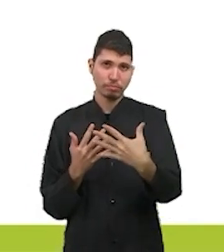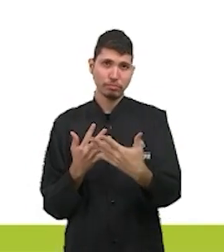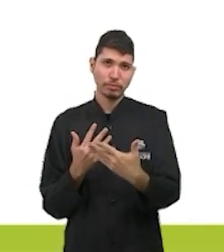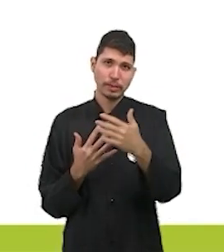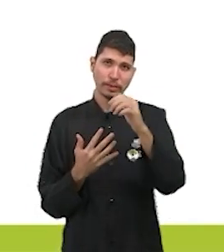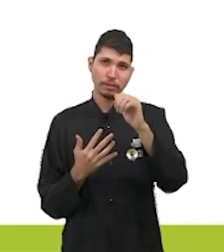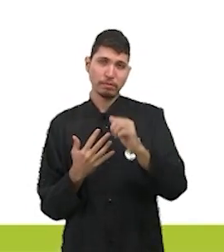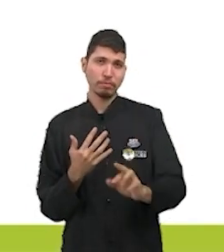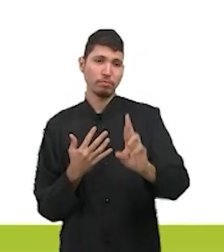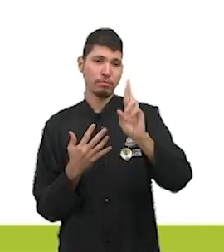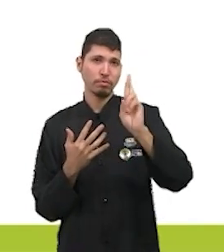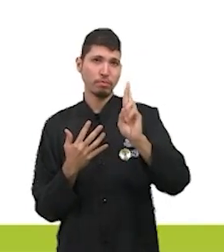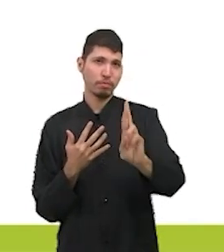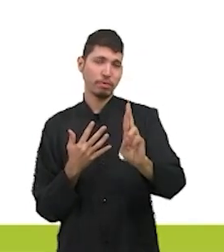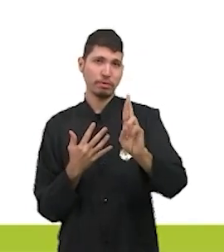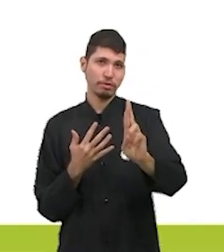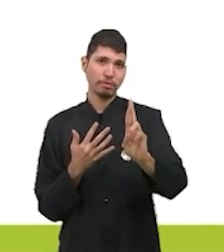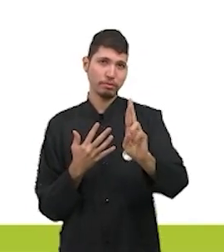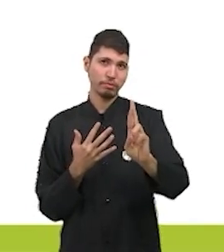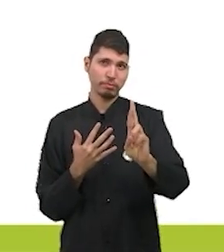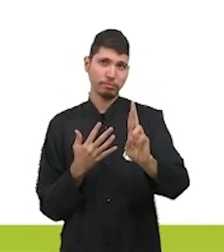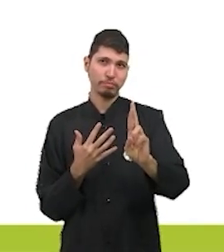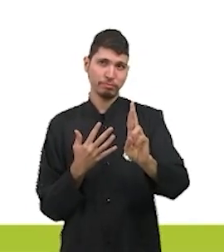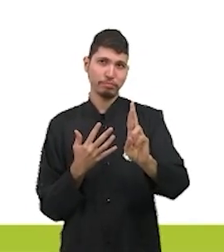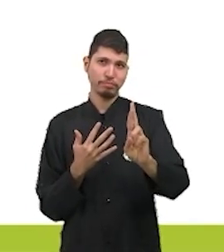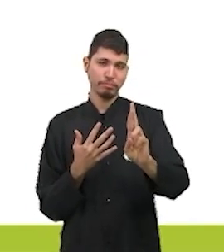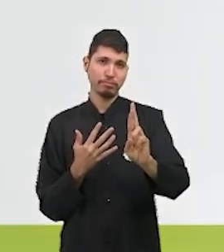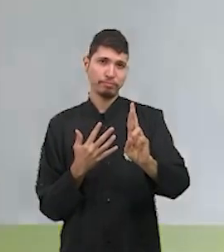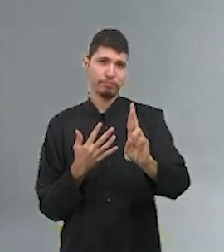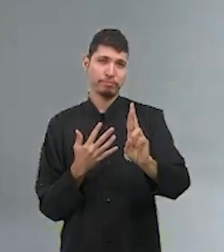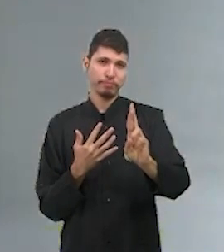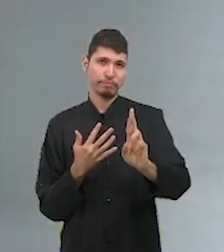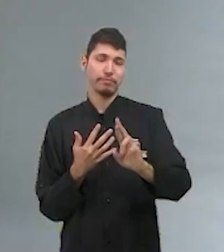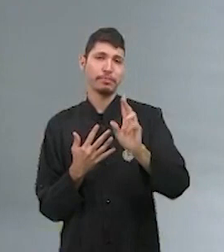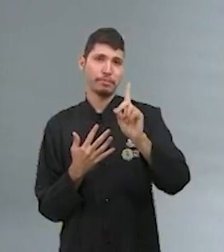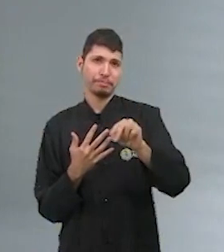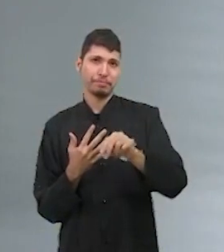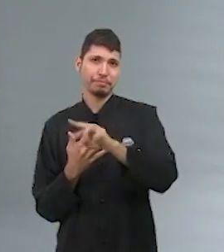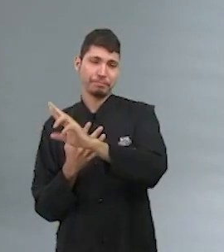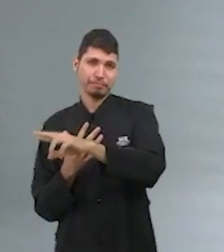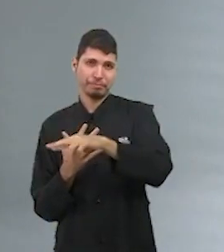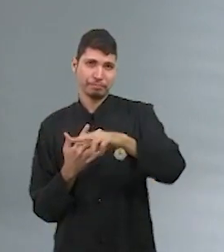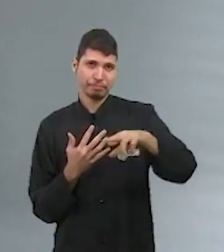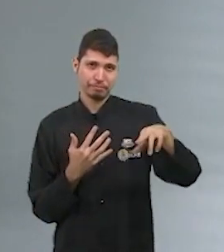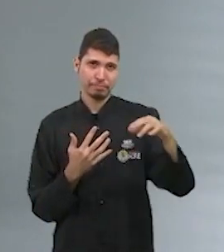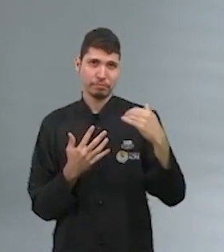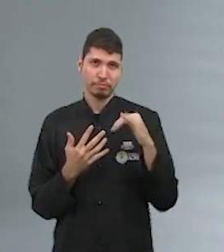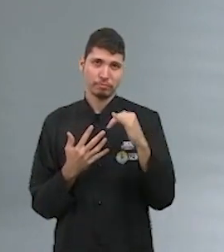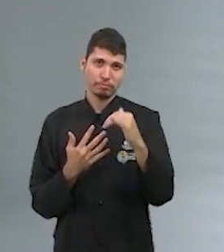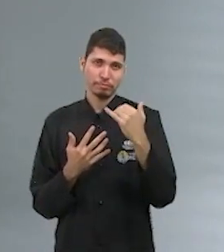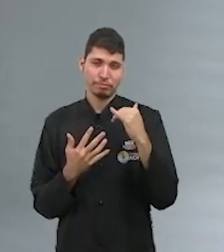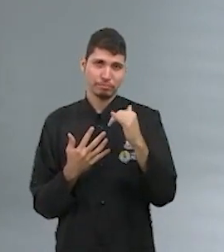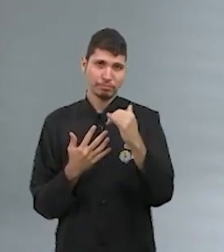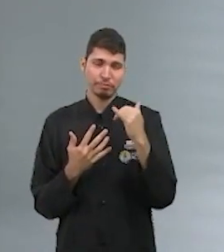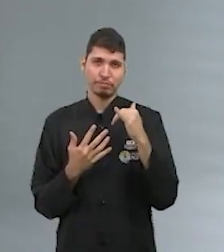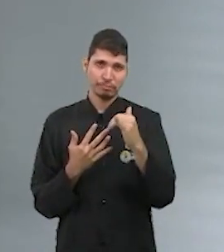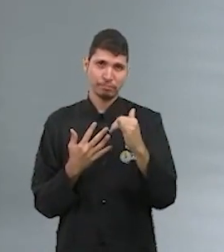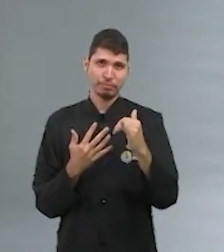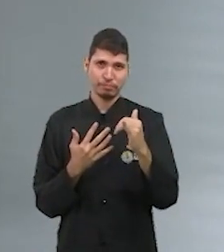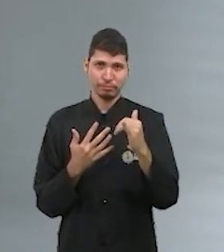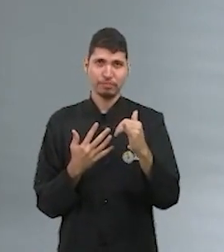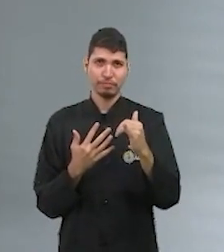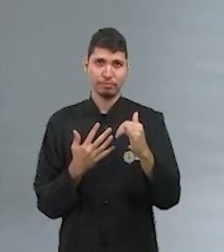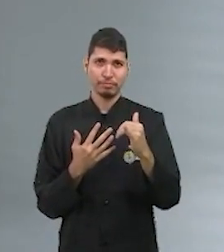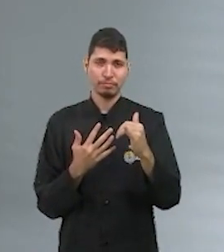vou ter o R, que é em ohms, tá? O R é a resistência, tá? A nossa resistência, tá?